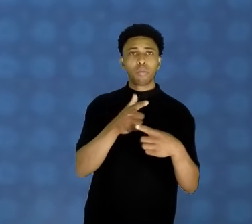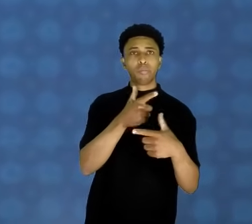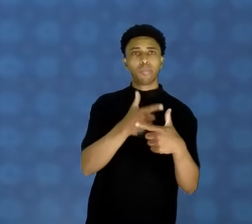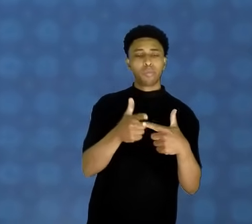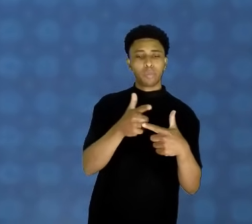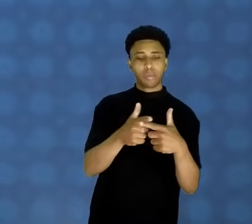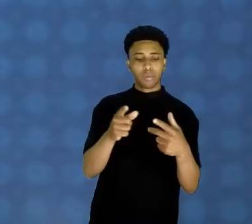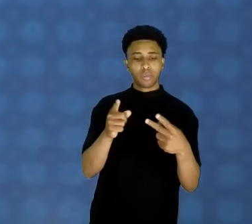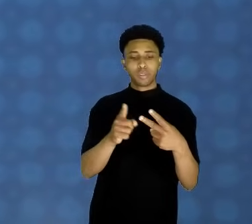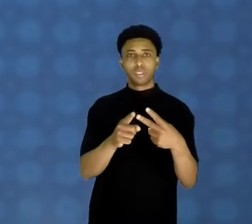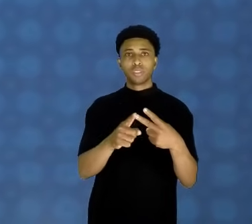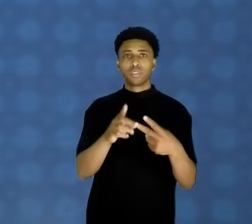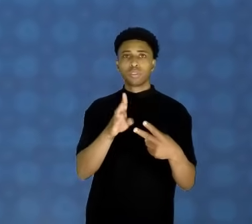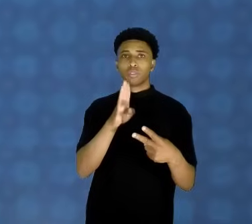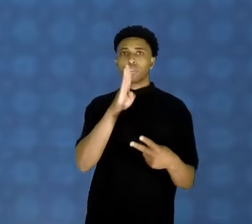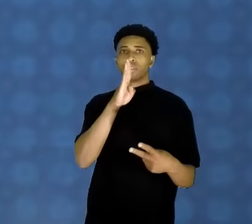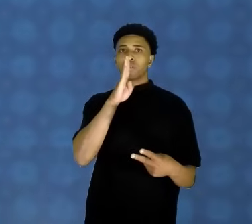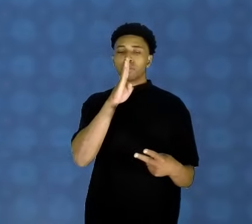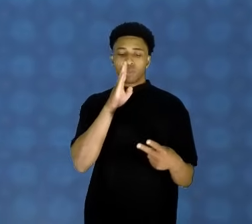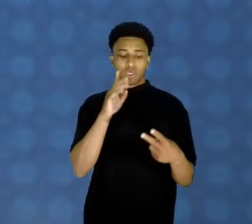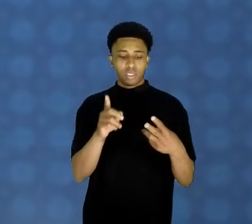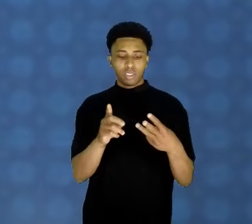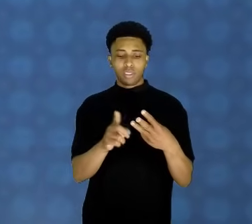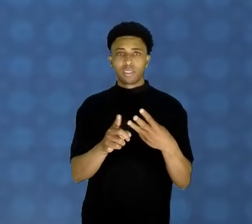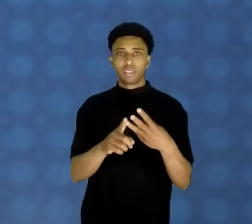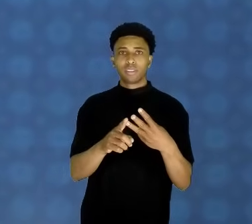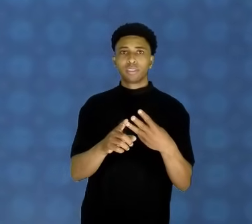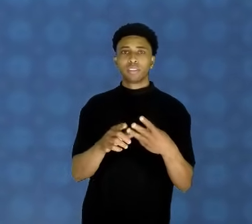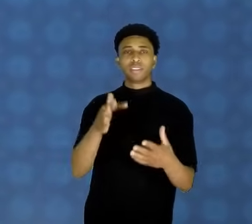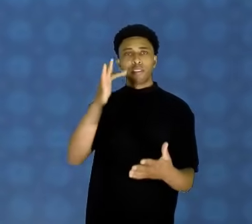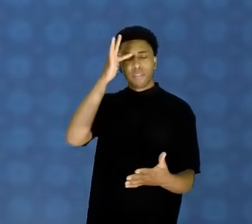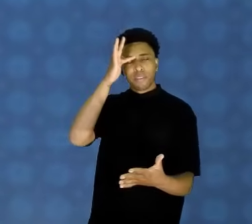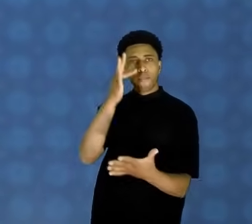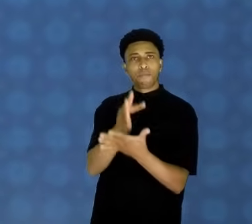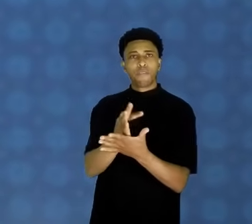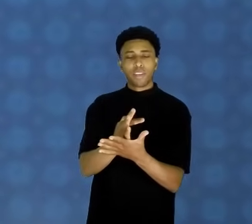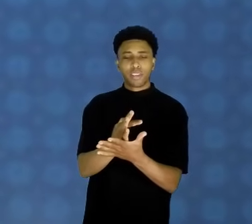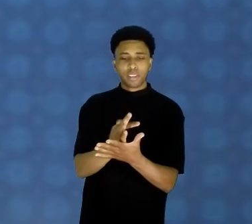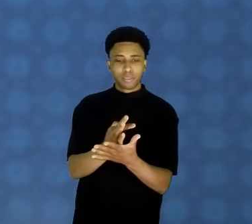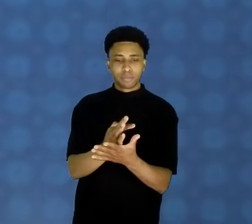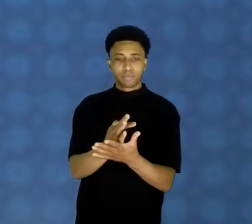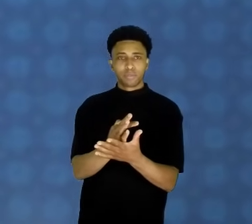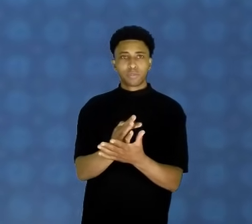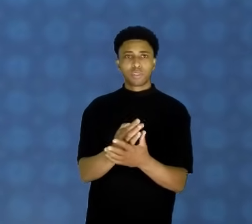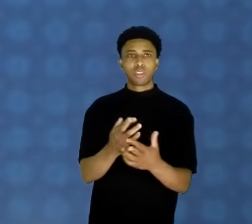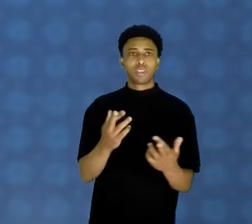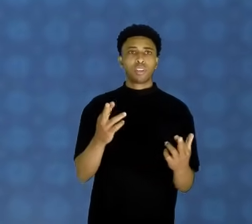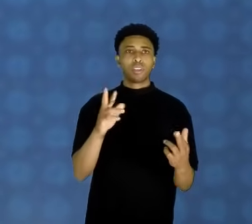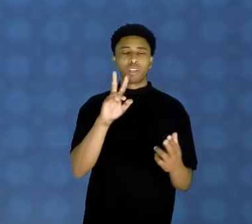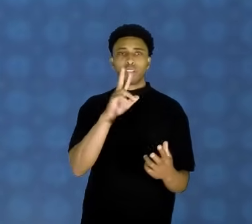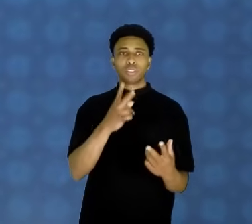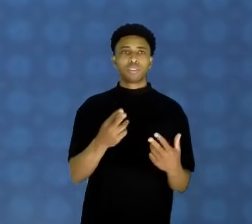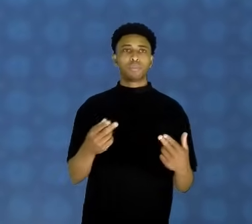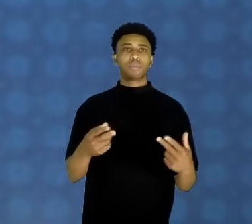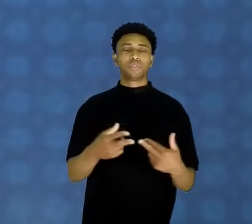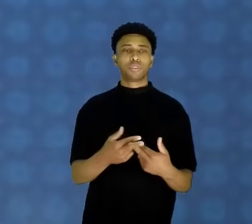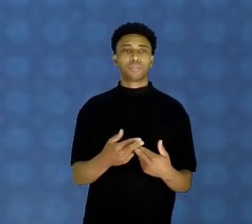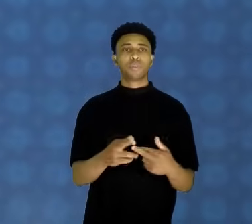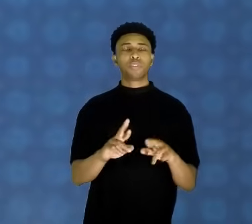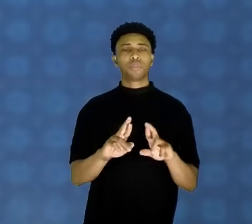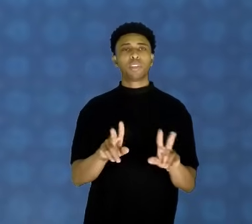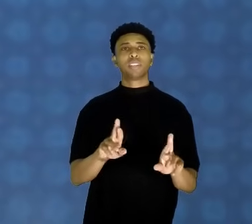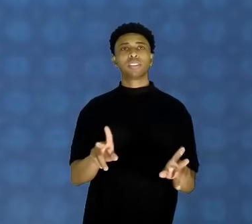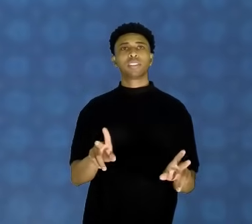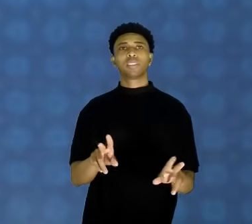E agora vem o terceiro teste da fé. O teste da indiferença. Os discípulos, percebendo que Jesus não está dando bola para ela, os